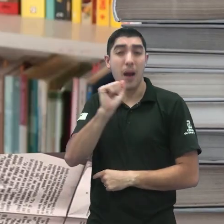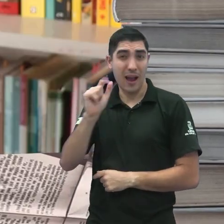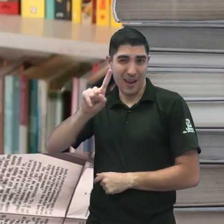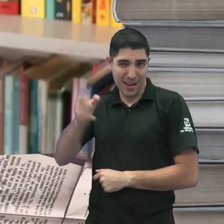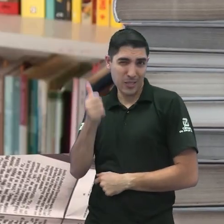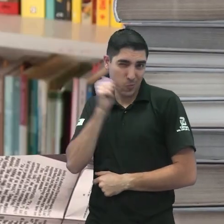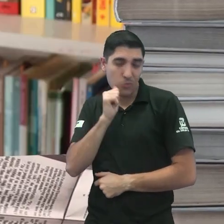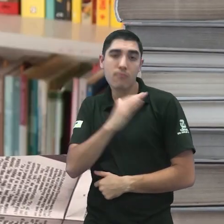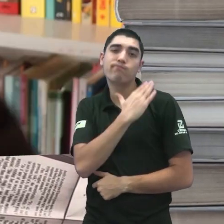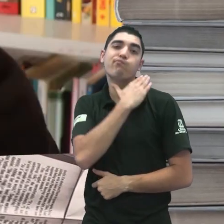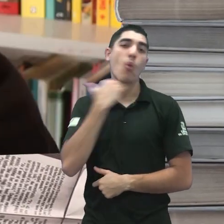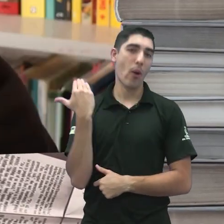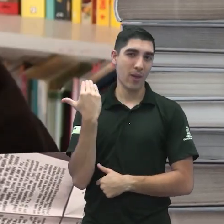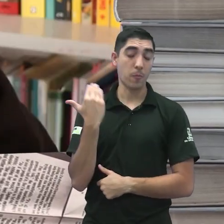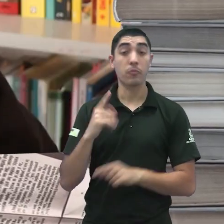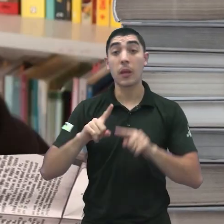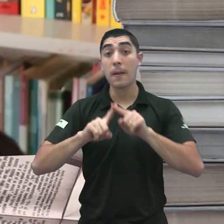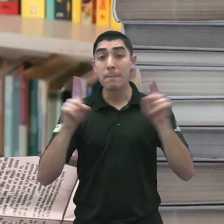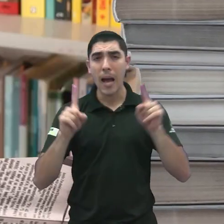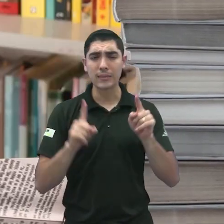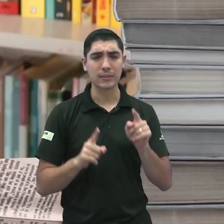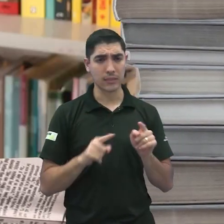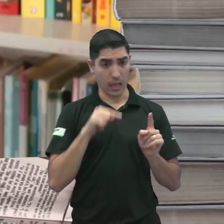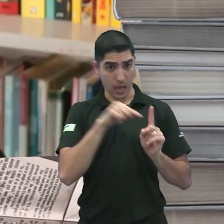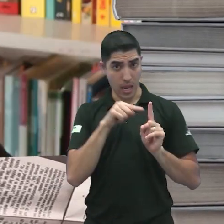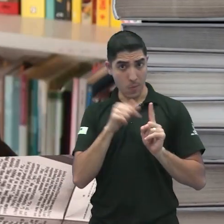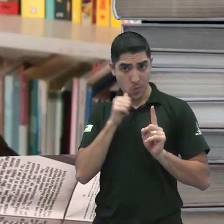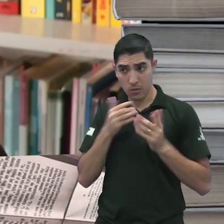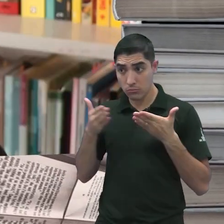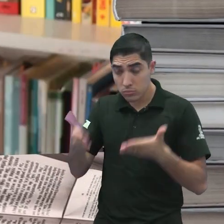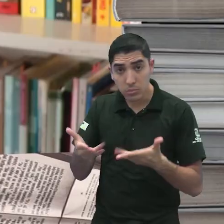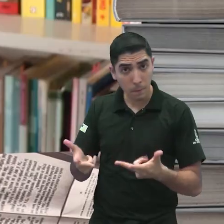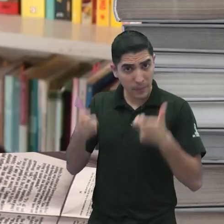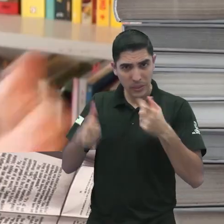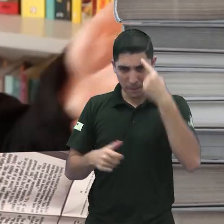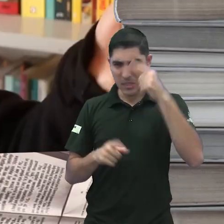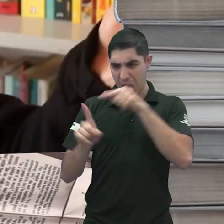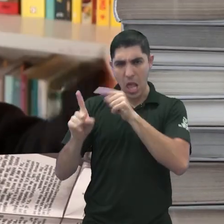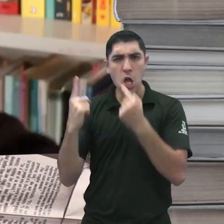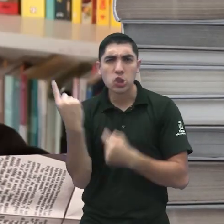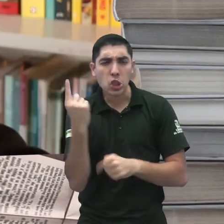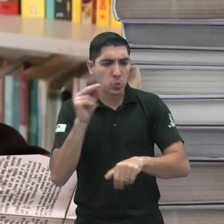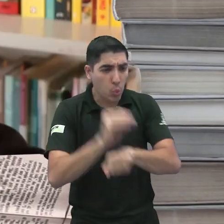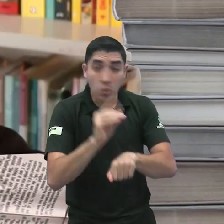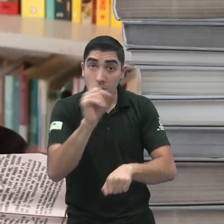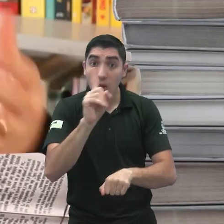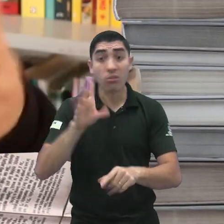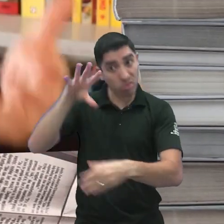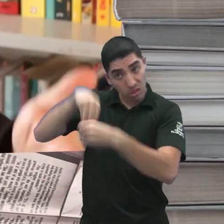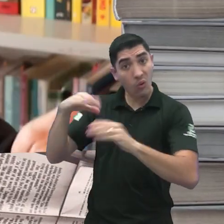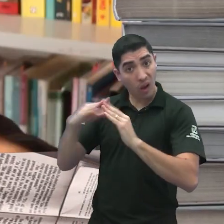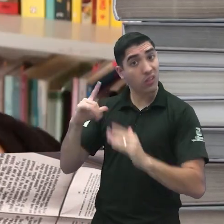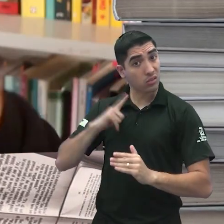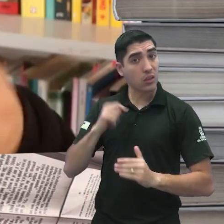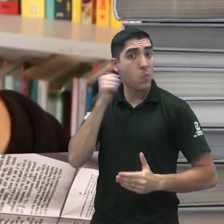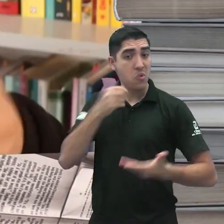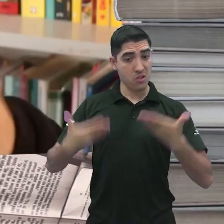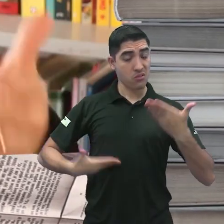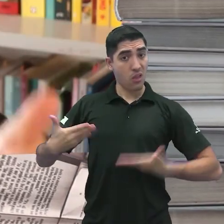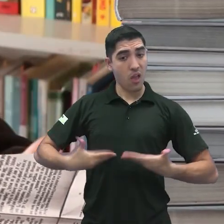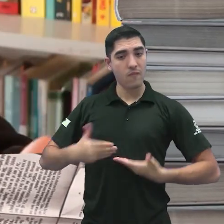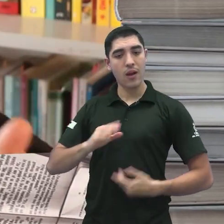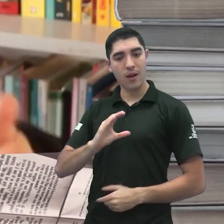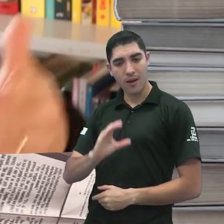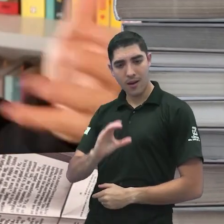que esse sozinho também é bem entre aspas, porque ele tinha uma figura feminina dentro de casa, que é justamente a Calpurnia. Essa mulher negra que desde que